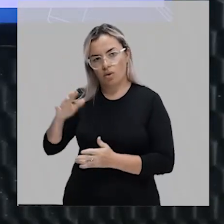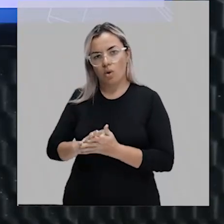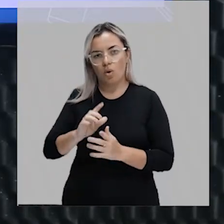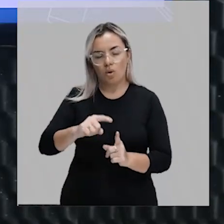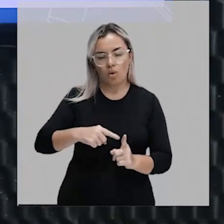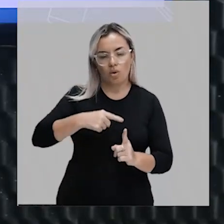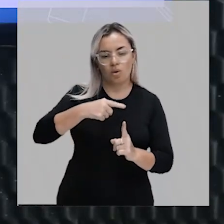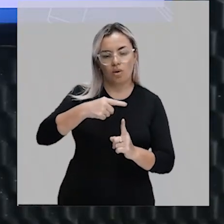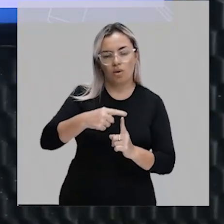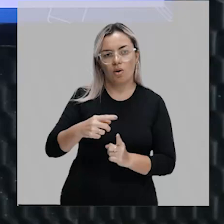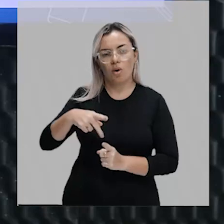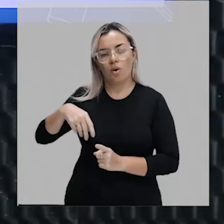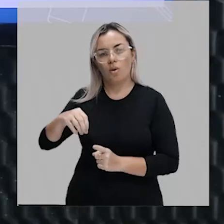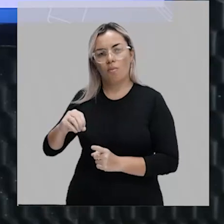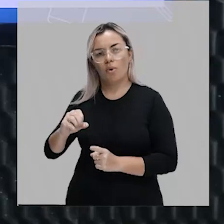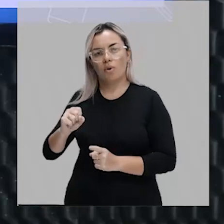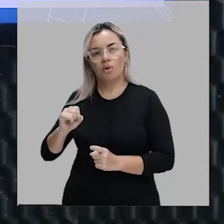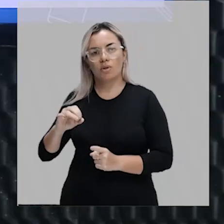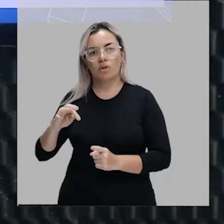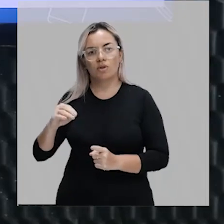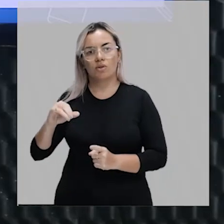positivismo chamou de pré-história,